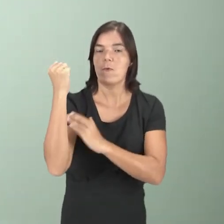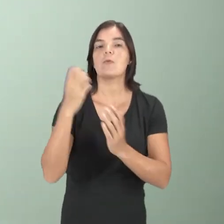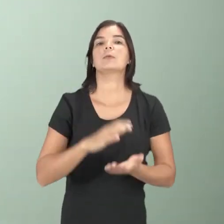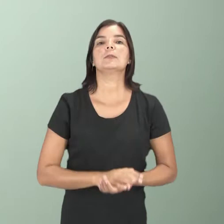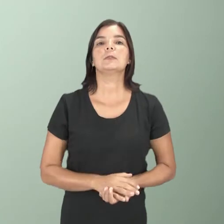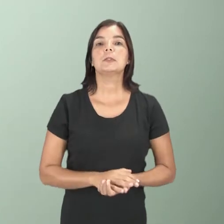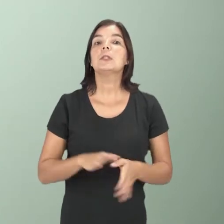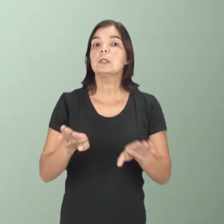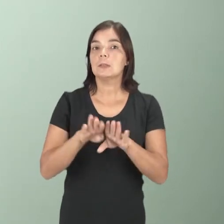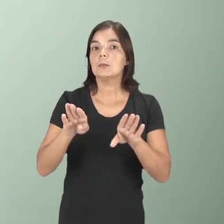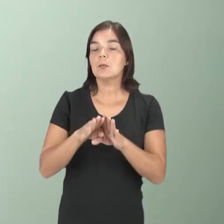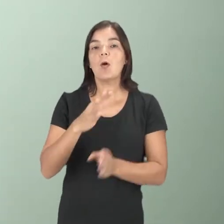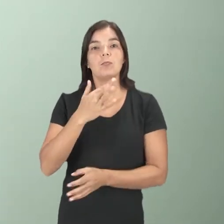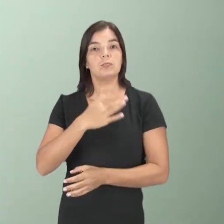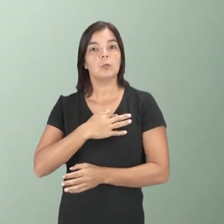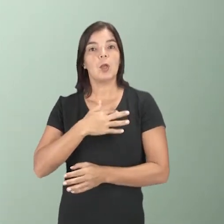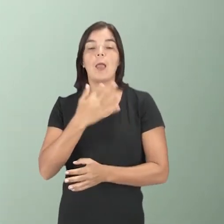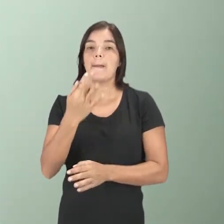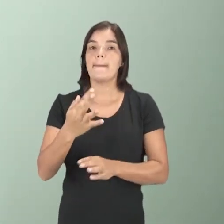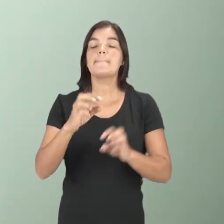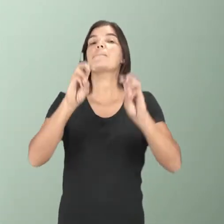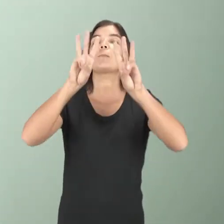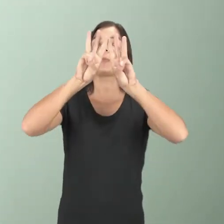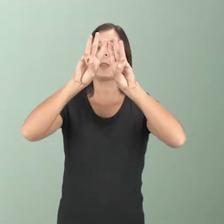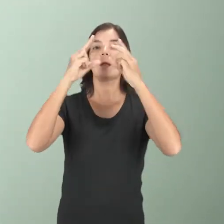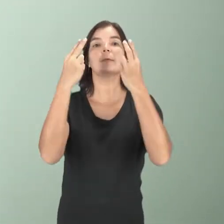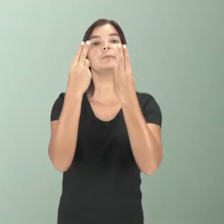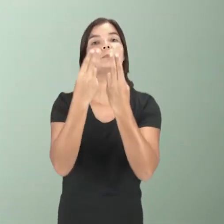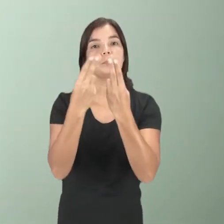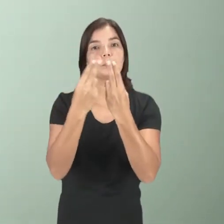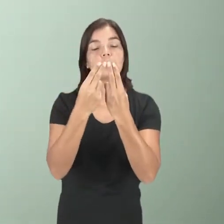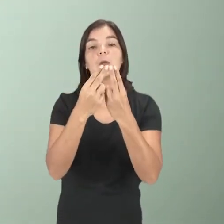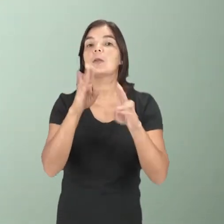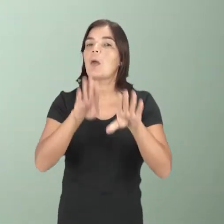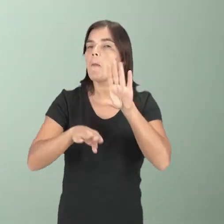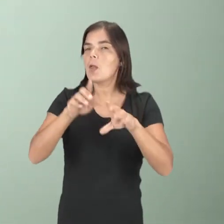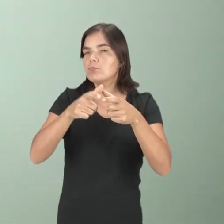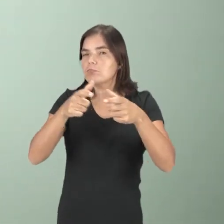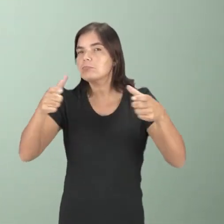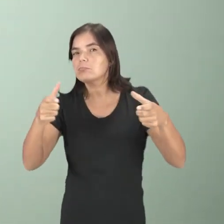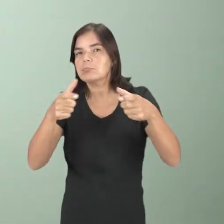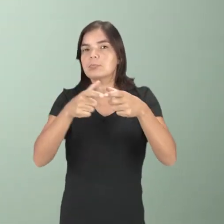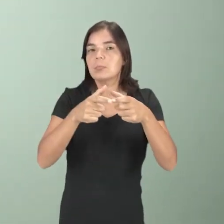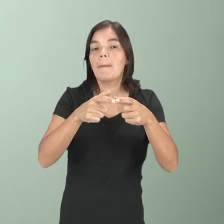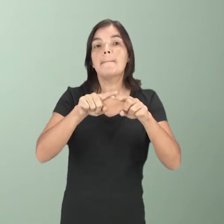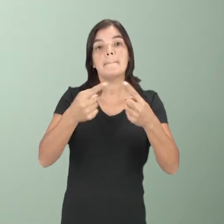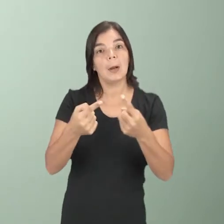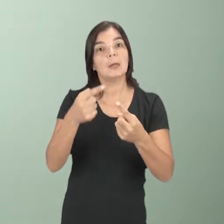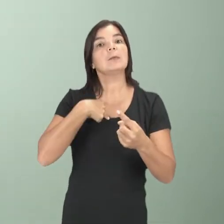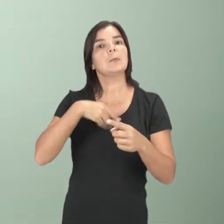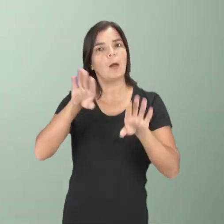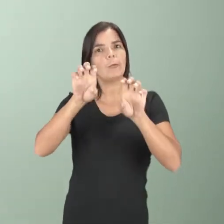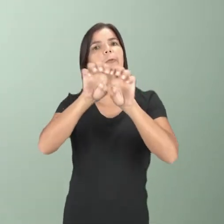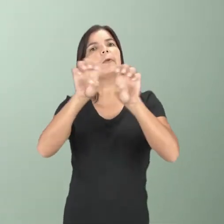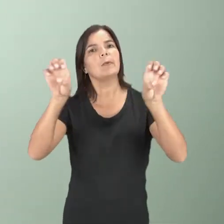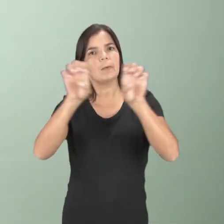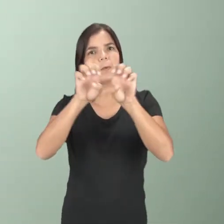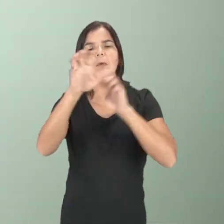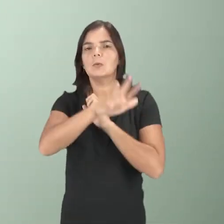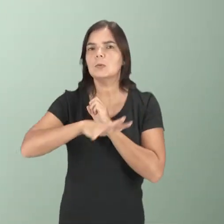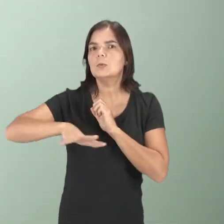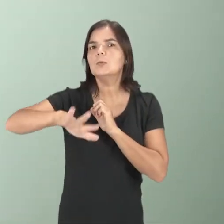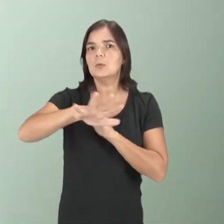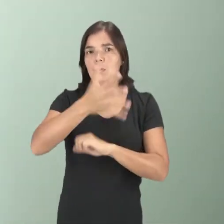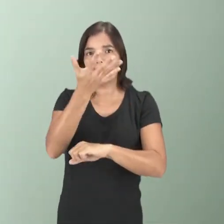e é a força presente entre massas, independentemente do tamanho delas. Porém, para formular a equação de gravitação